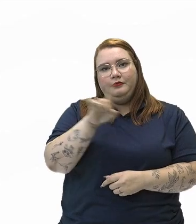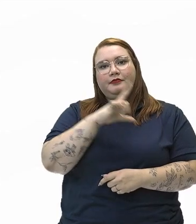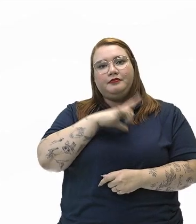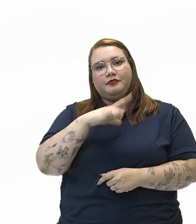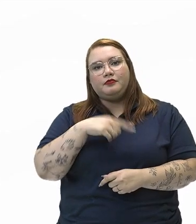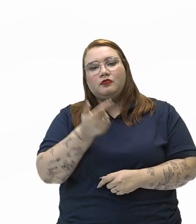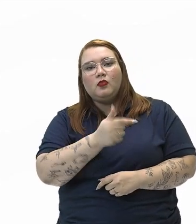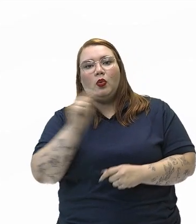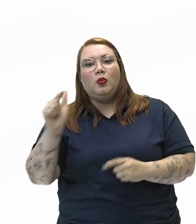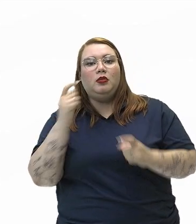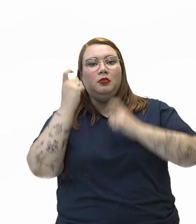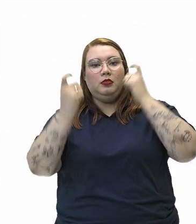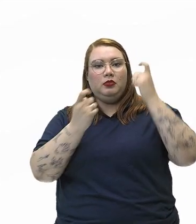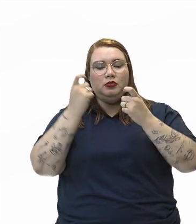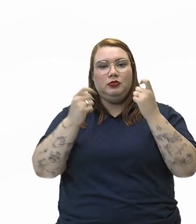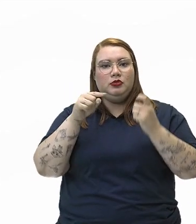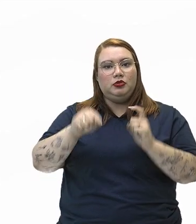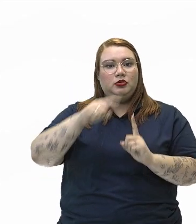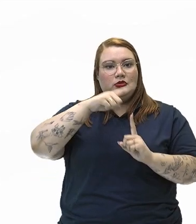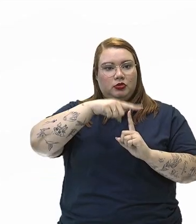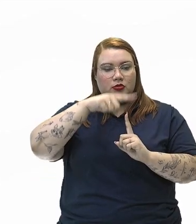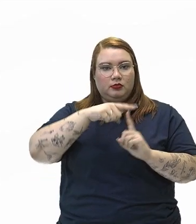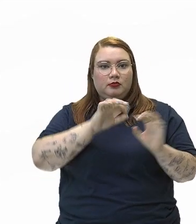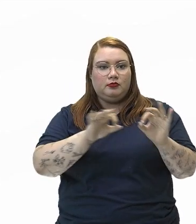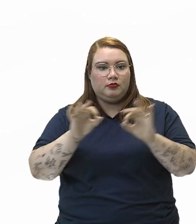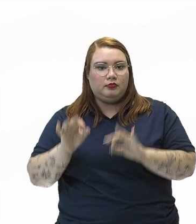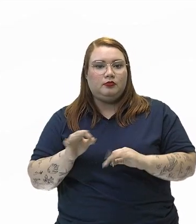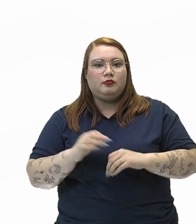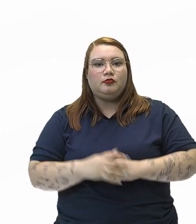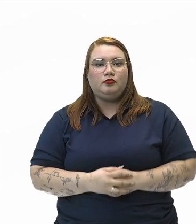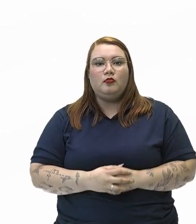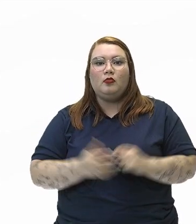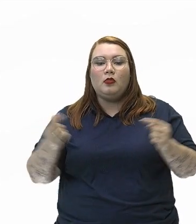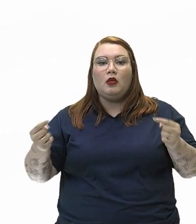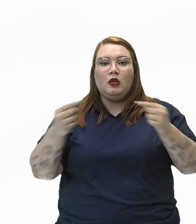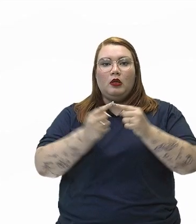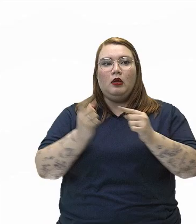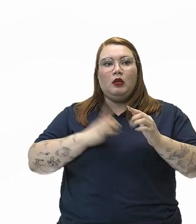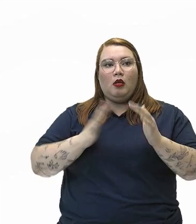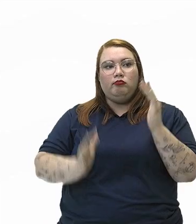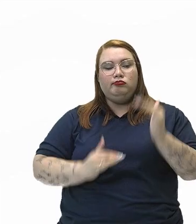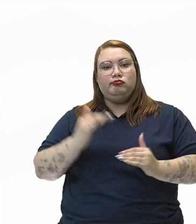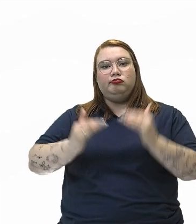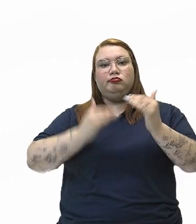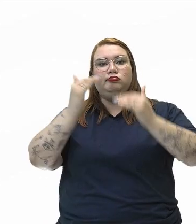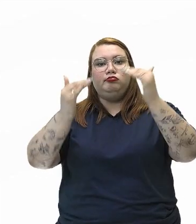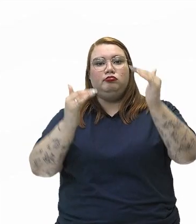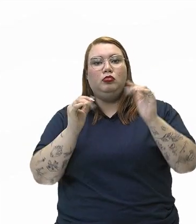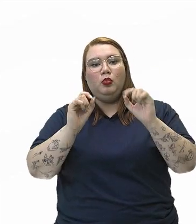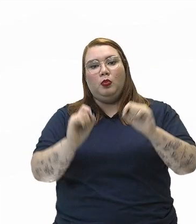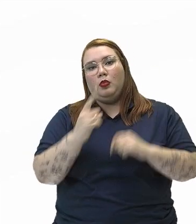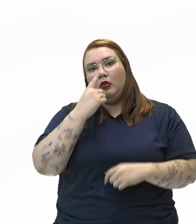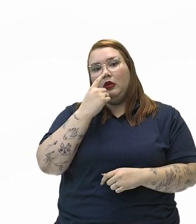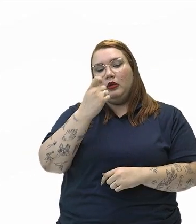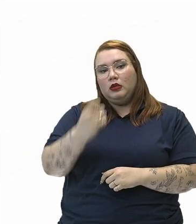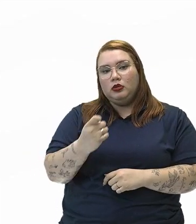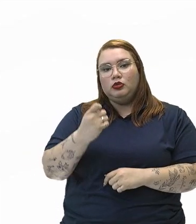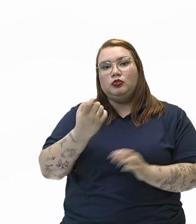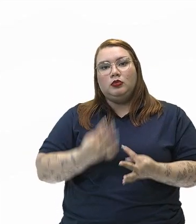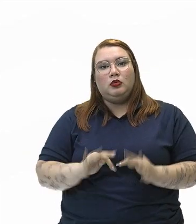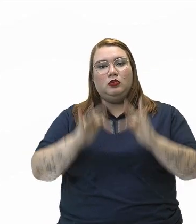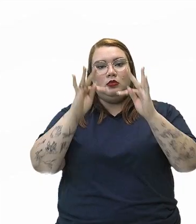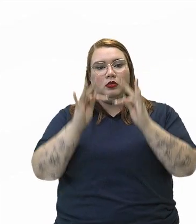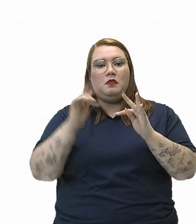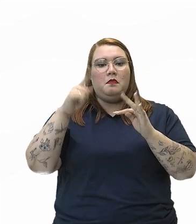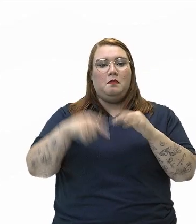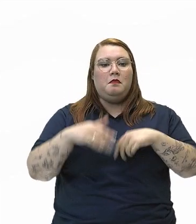essa preocupação com esses resíduos, né? Um deles, que vem em crescente aumento, é o lixo eletrônico, que é o fluxo que